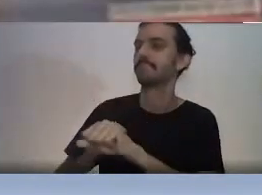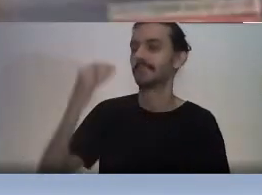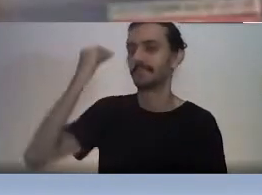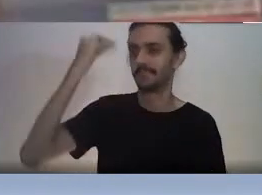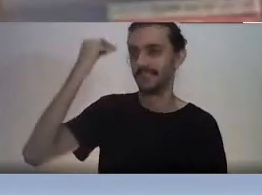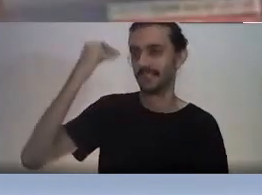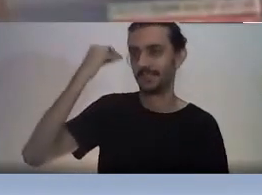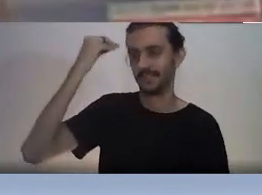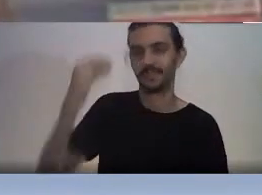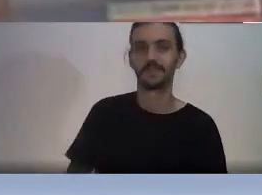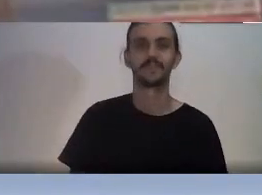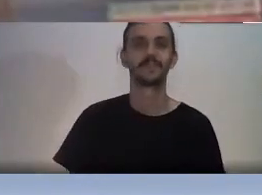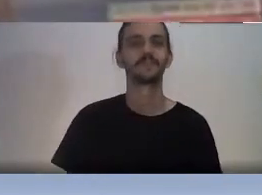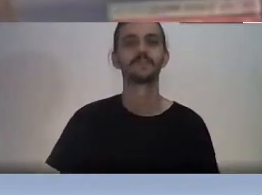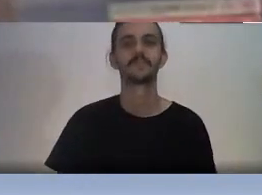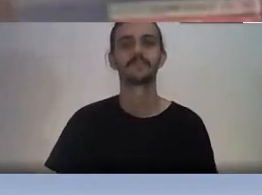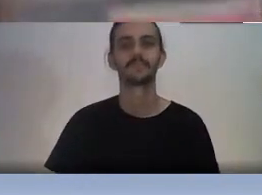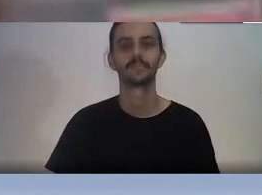psicóloga.